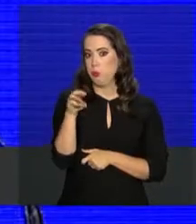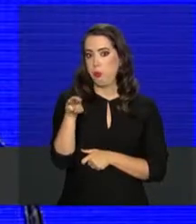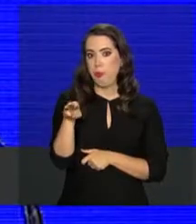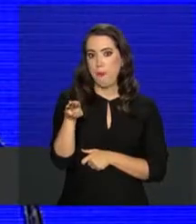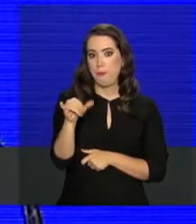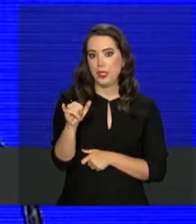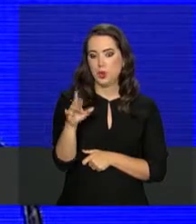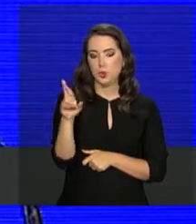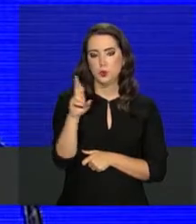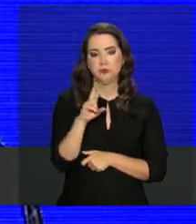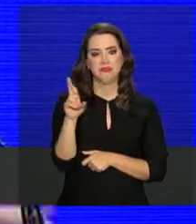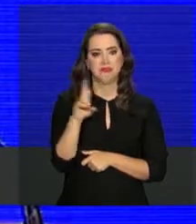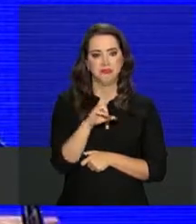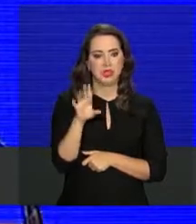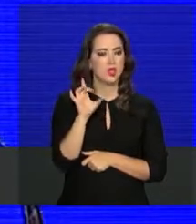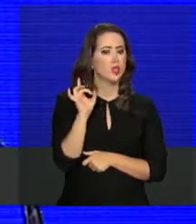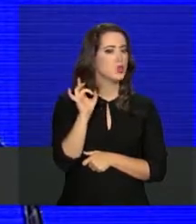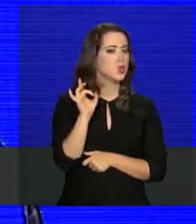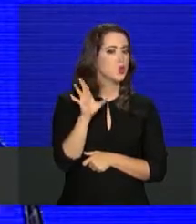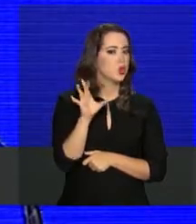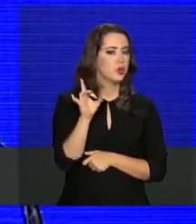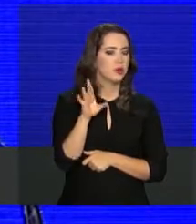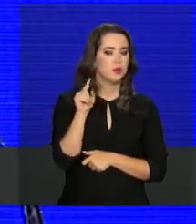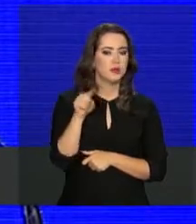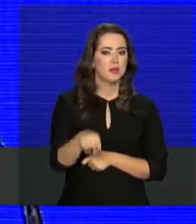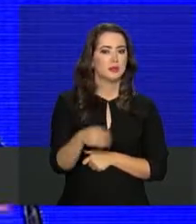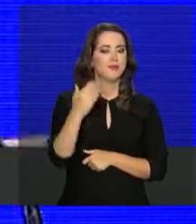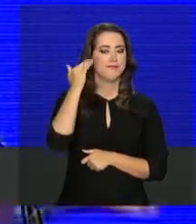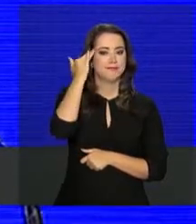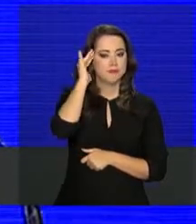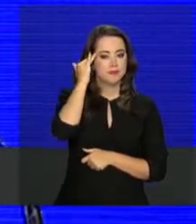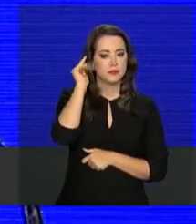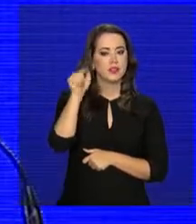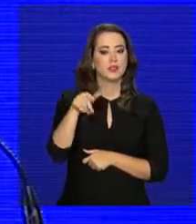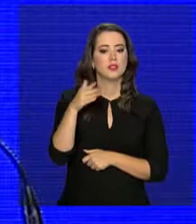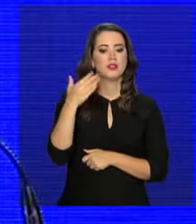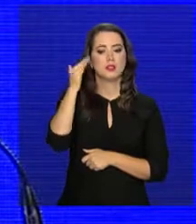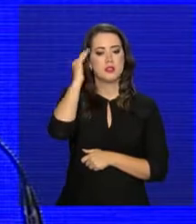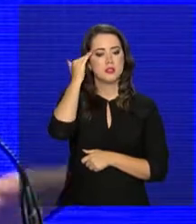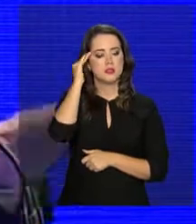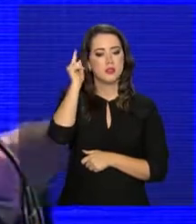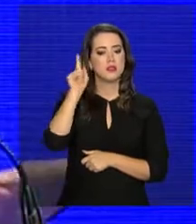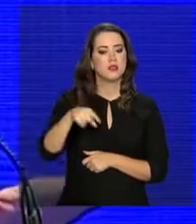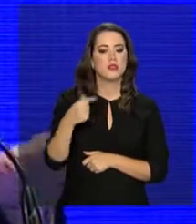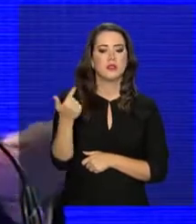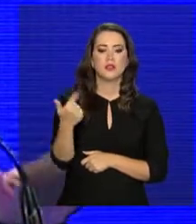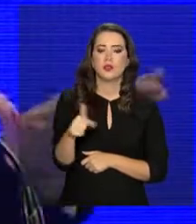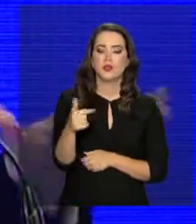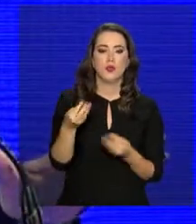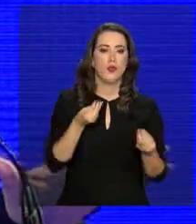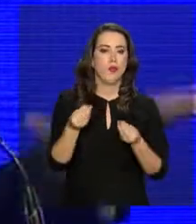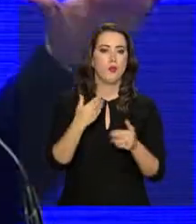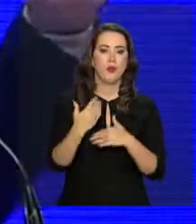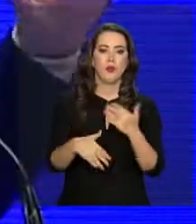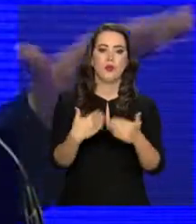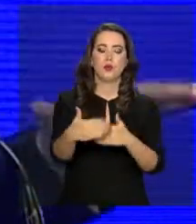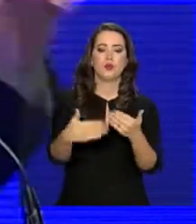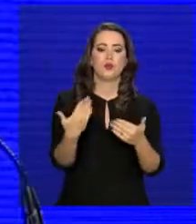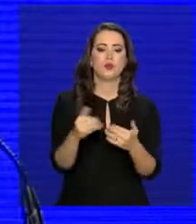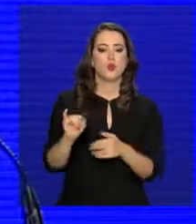de reais e só neste entendimento nesta compreensão de que não dava mais para manter